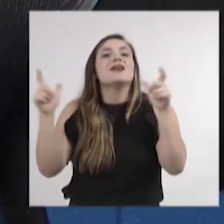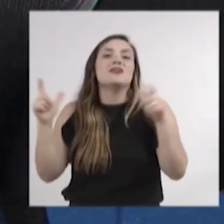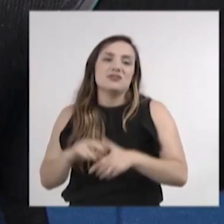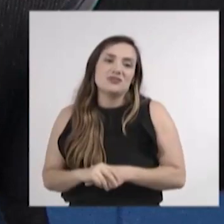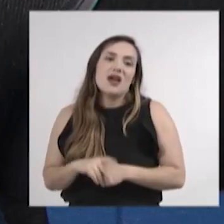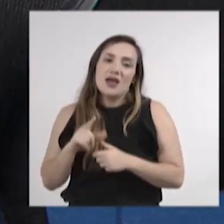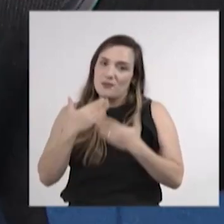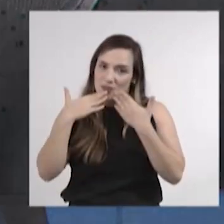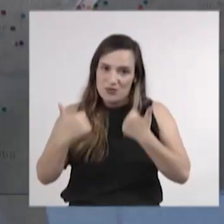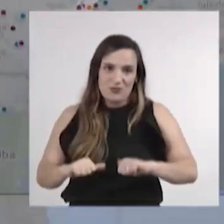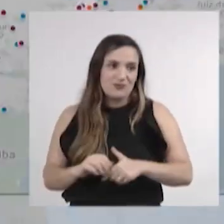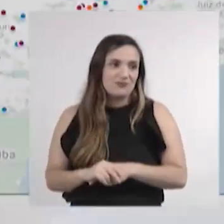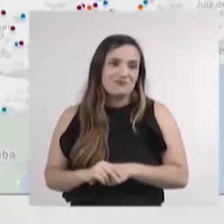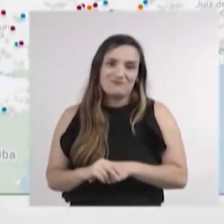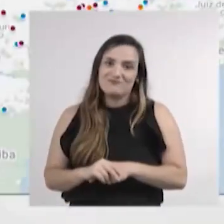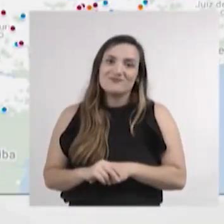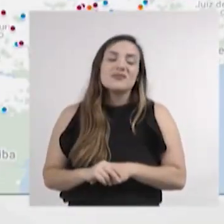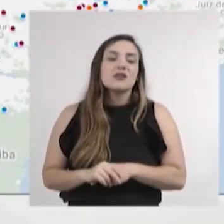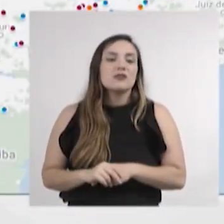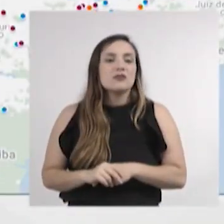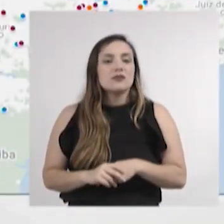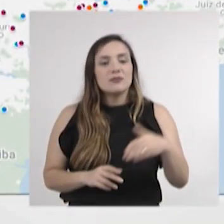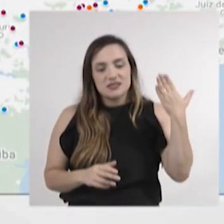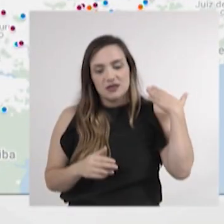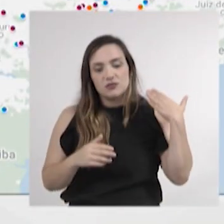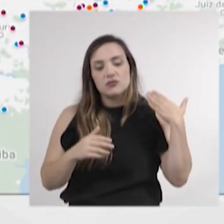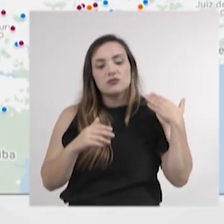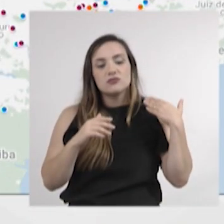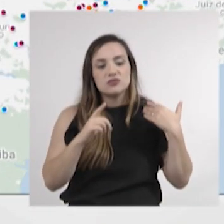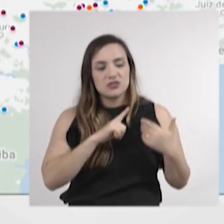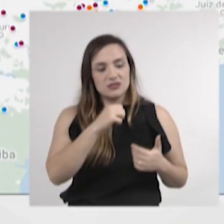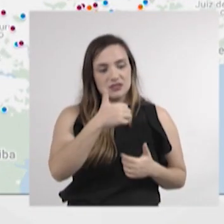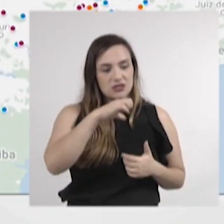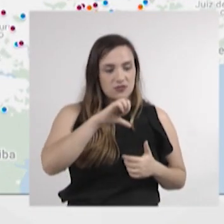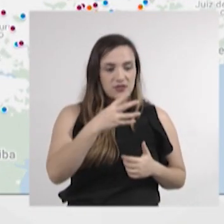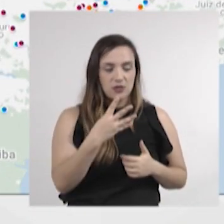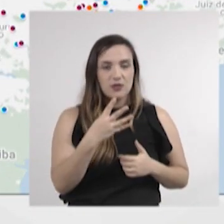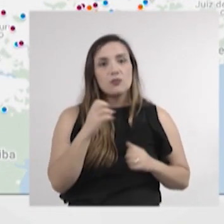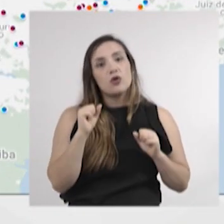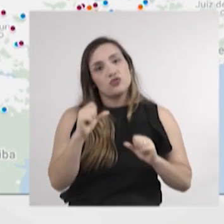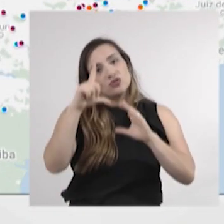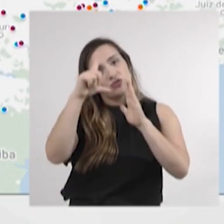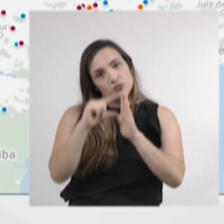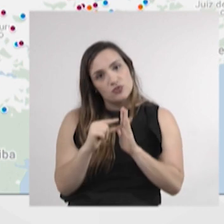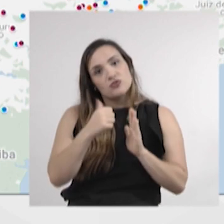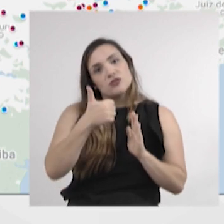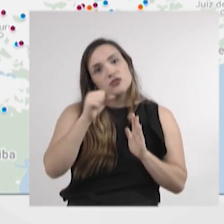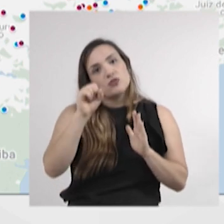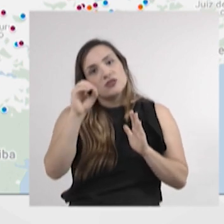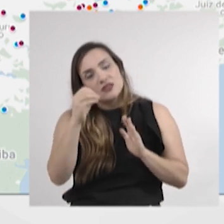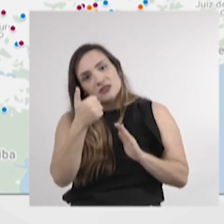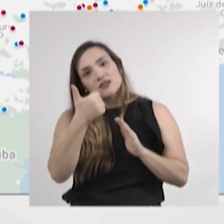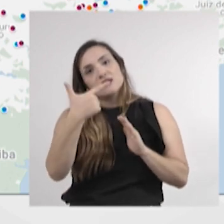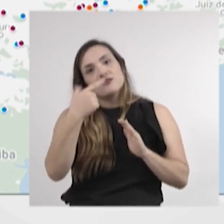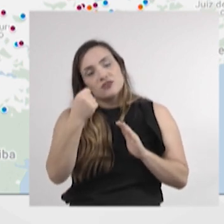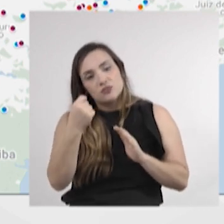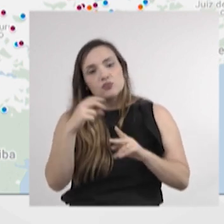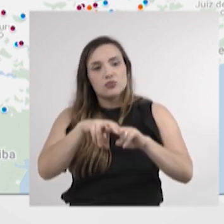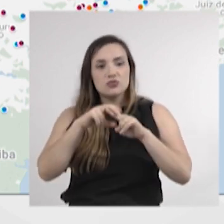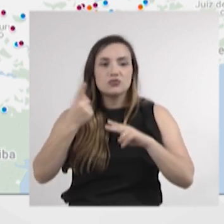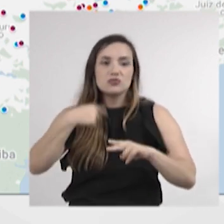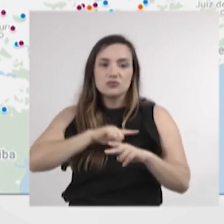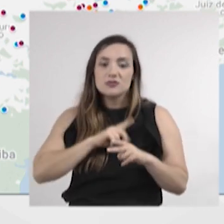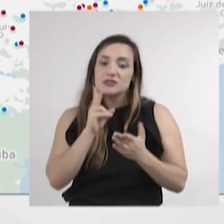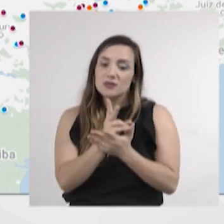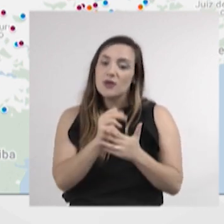o efeito cascata. E aí a nossa vida útil de 194 anos pode começar a cair para 190, 180, 170, 120. E por isso nós continuamos